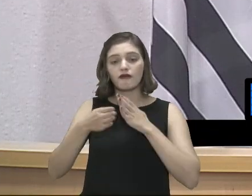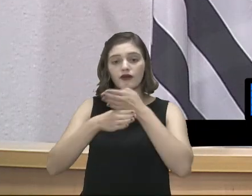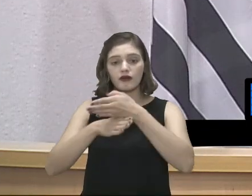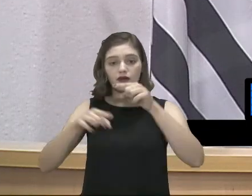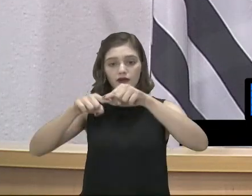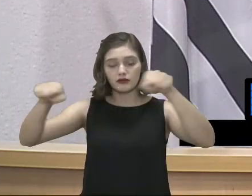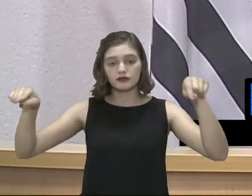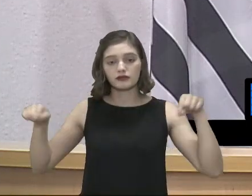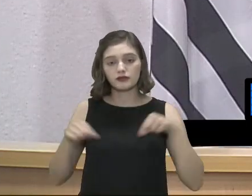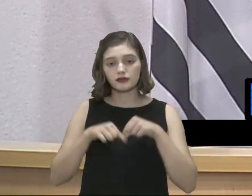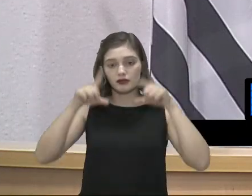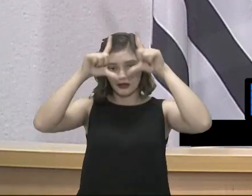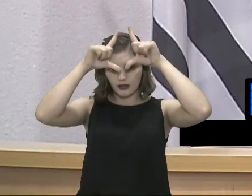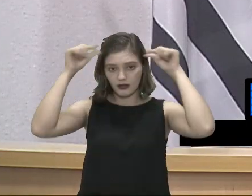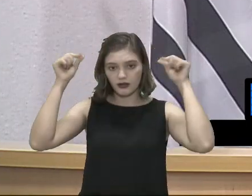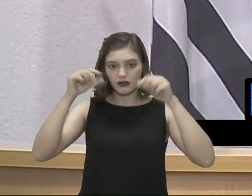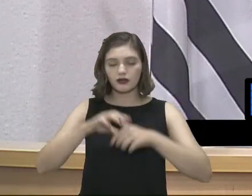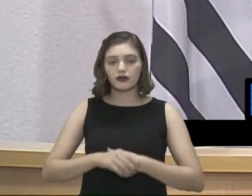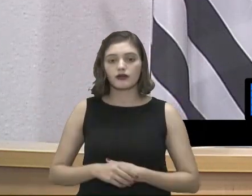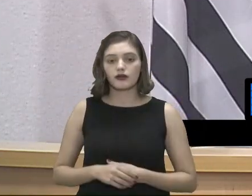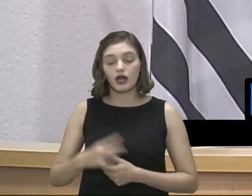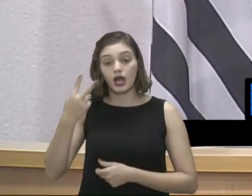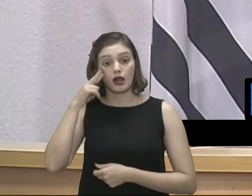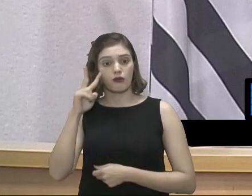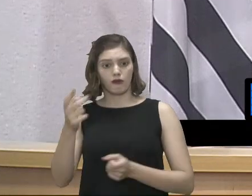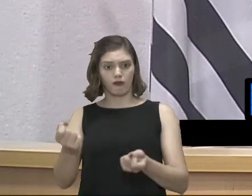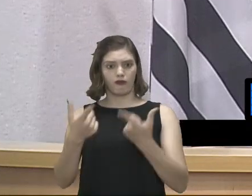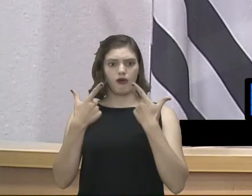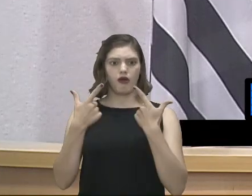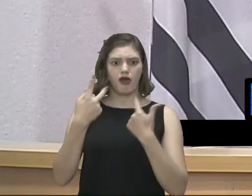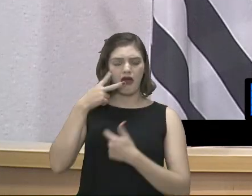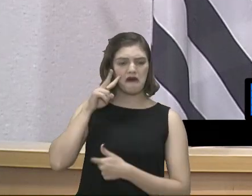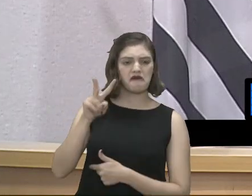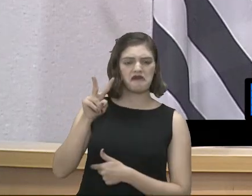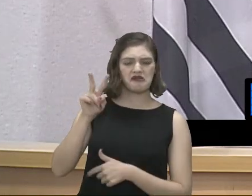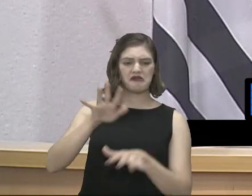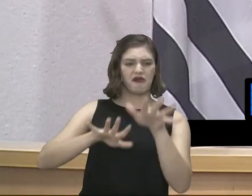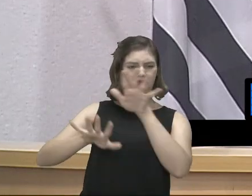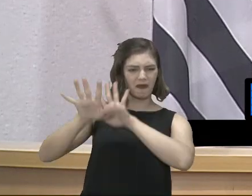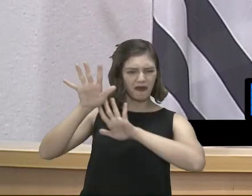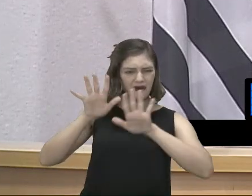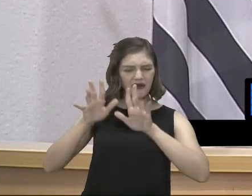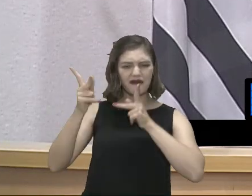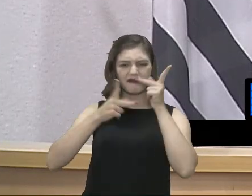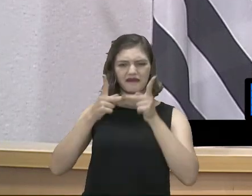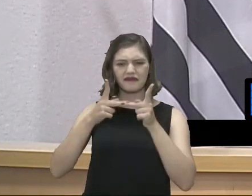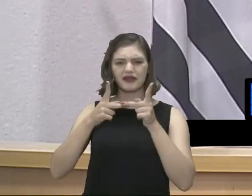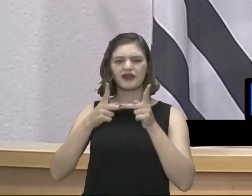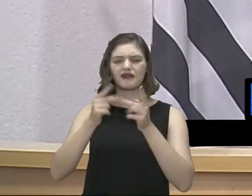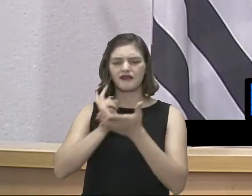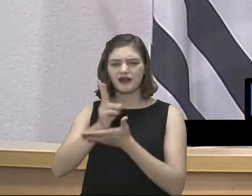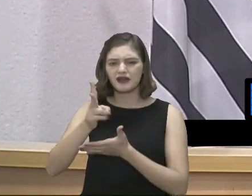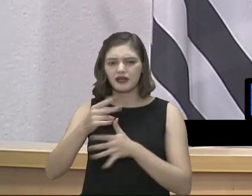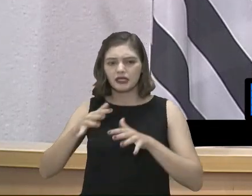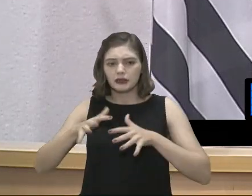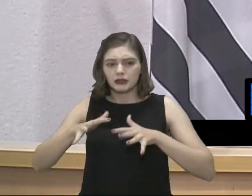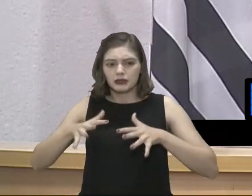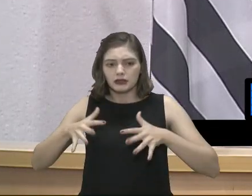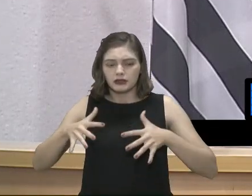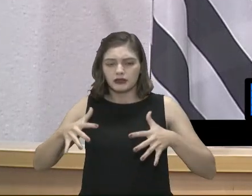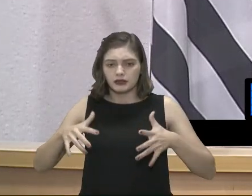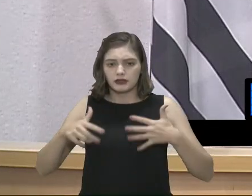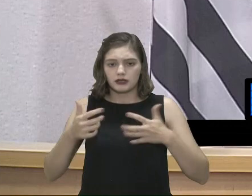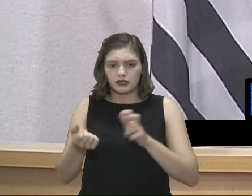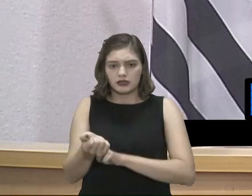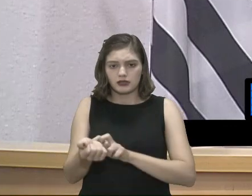sala da enfermeira, ela já me olhou como se estivesse vendo um fantasma, falava comigo o tempo todo tremendo, como